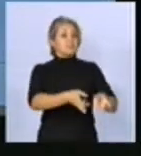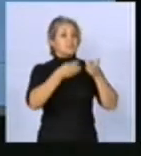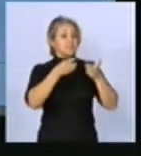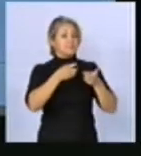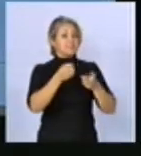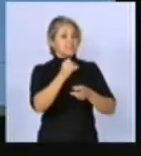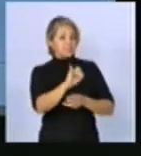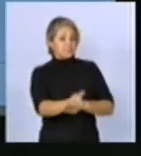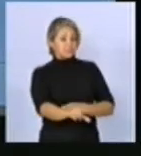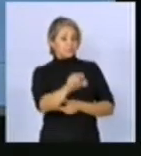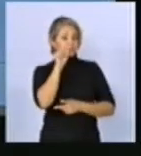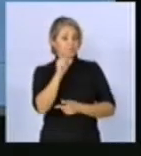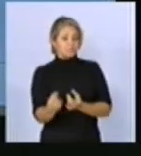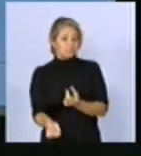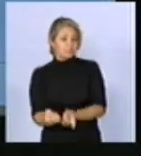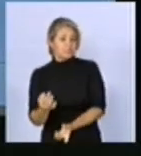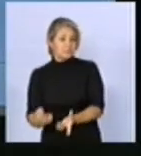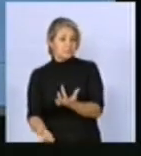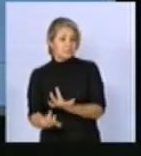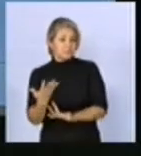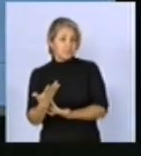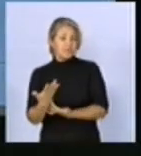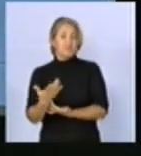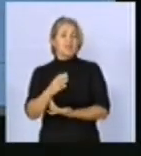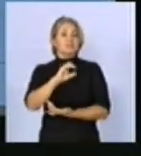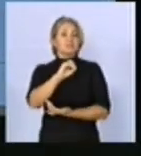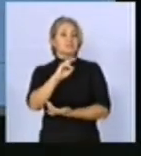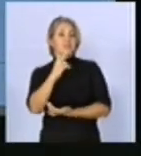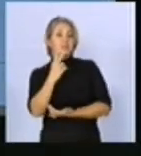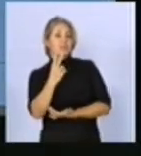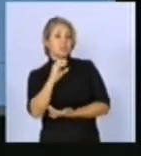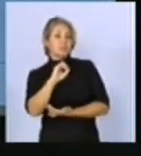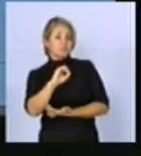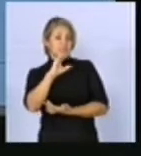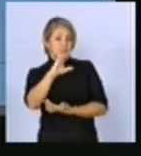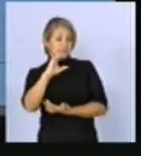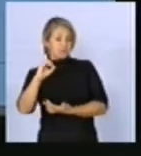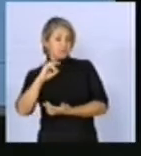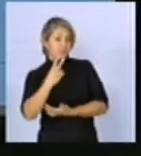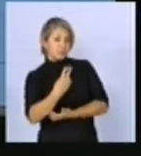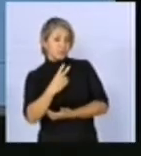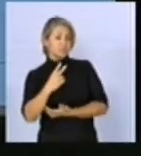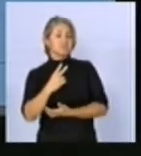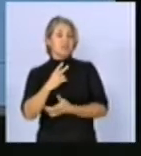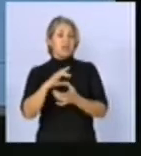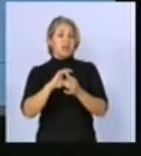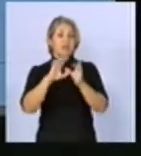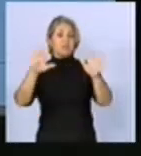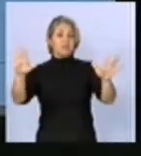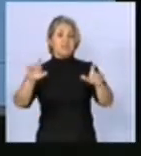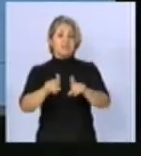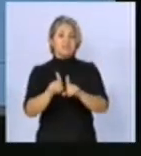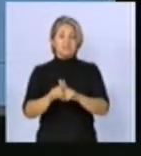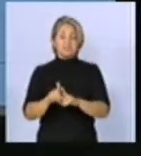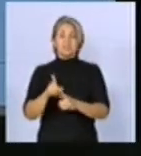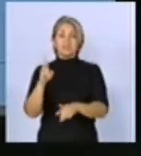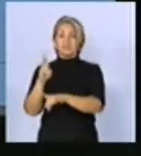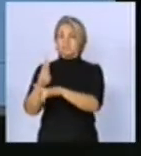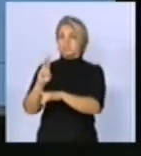escolha de Queimadas entre o CO2 liberado e aquele fixado pelo vegetal